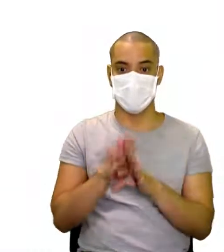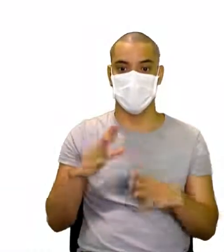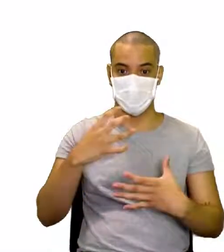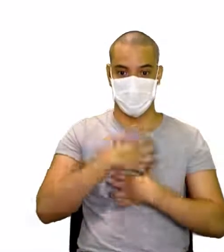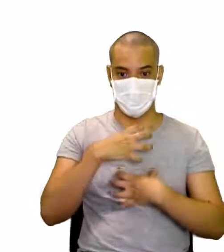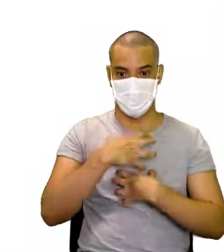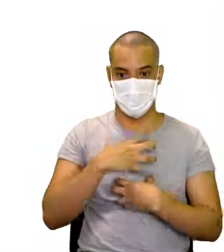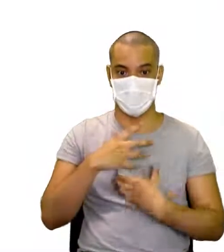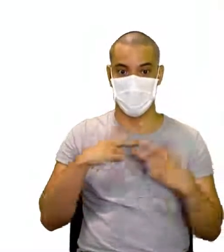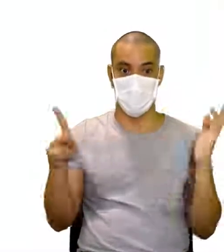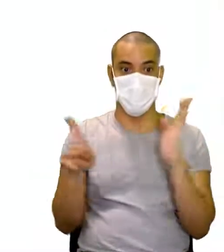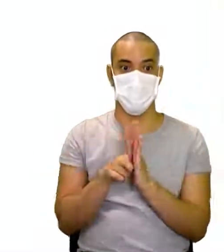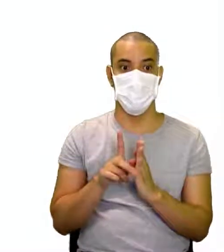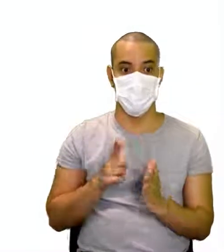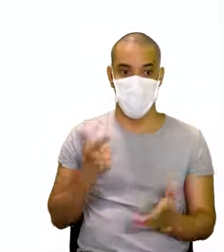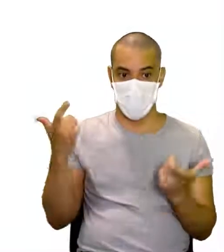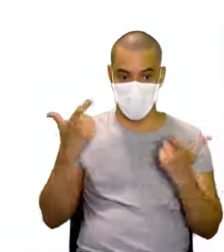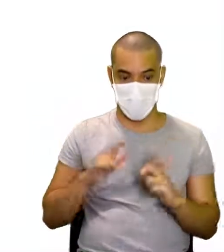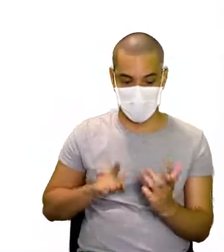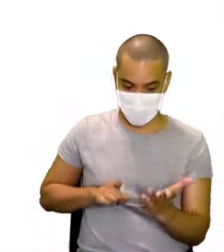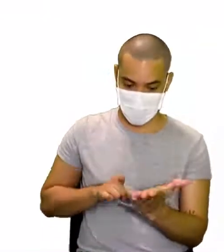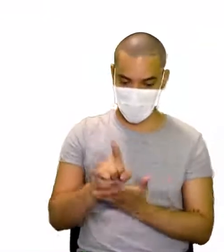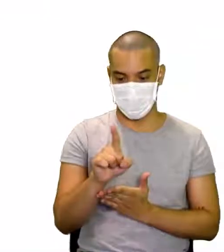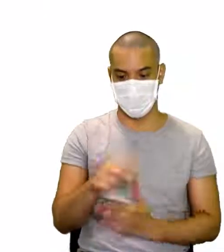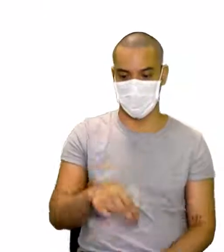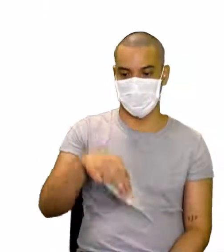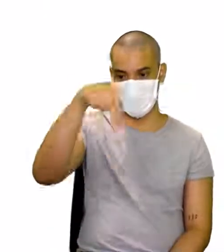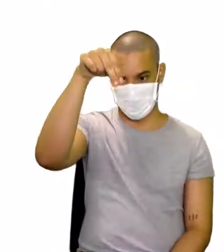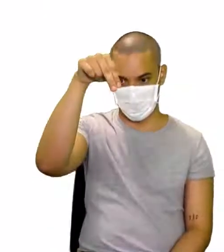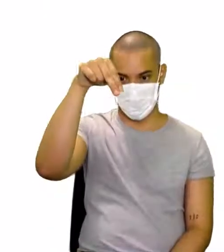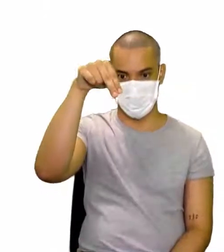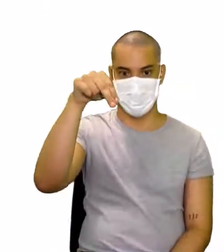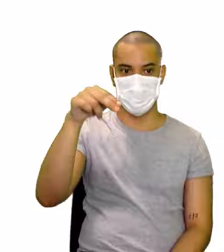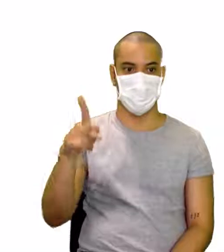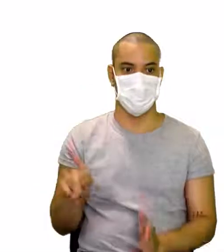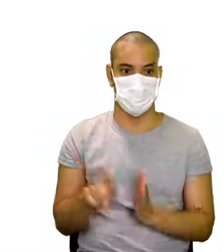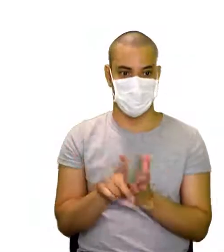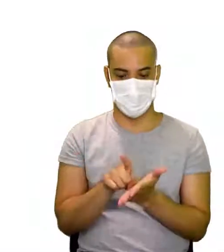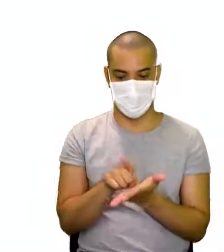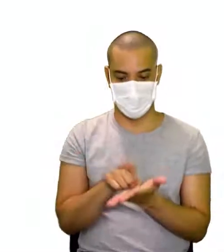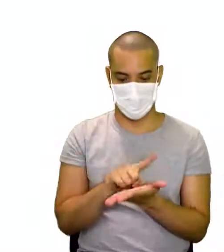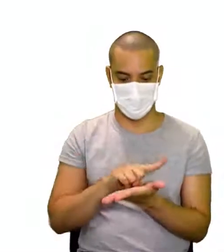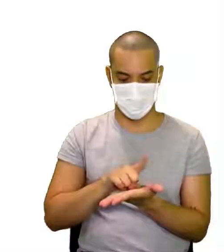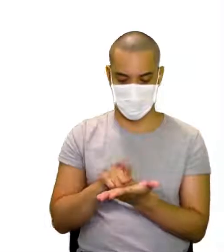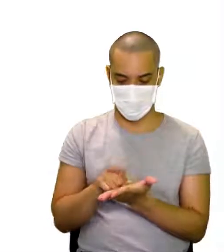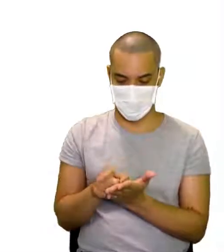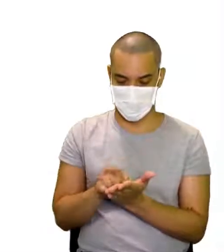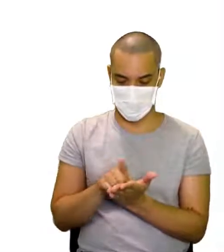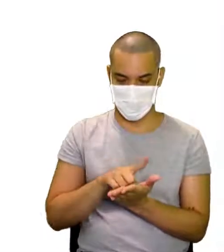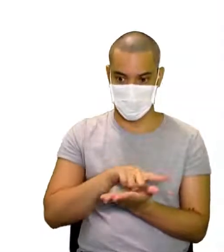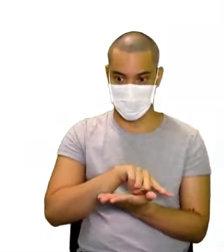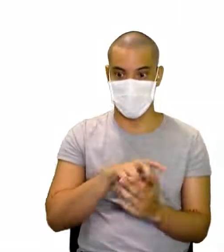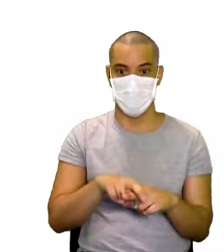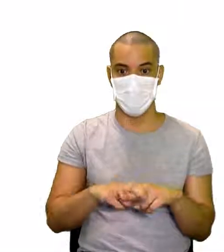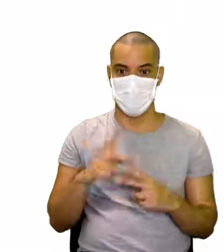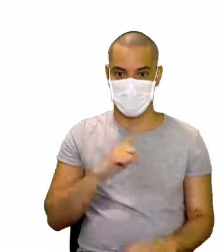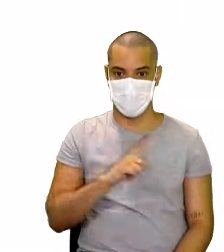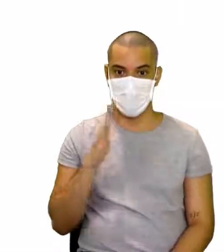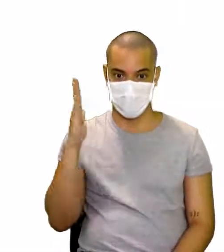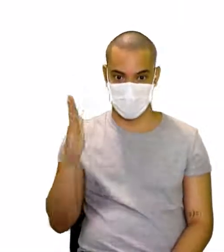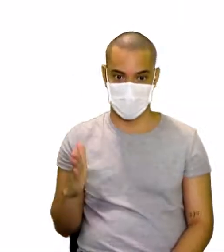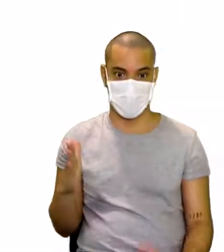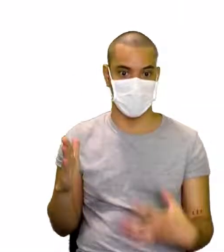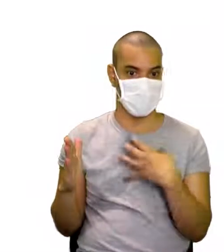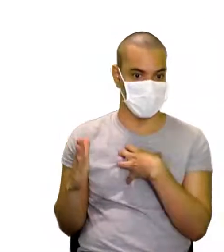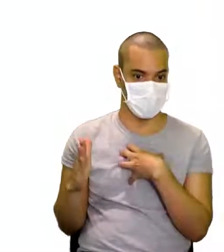que é para onde aponta o polo norte magnético da agulha, ok? Então, a gente tem direção e